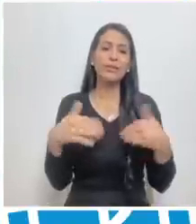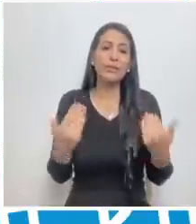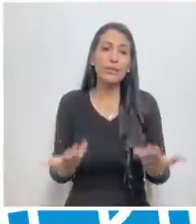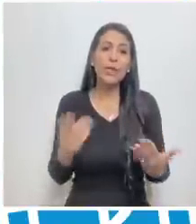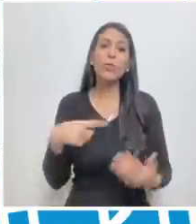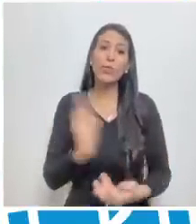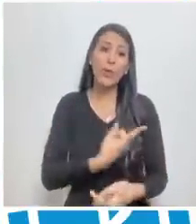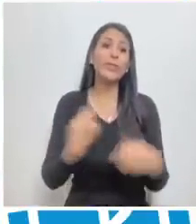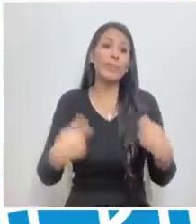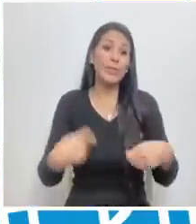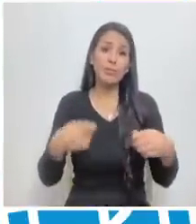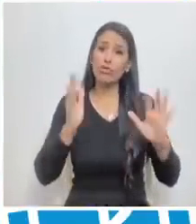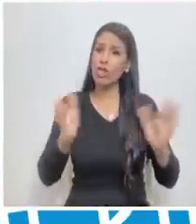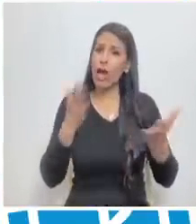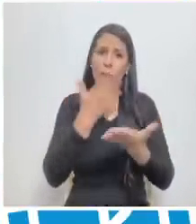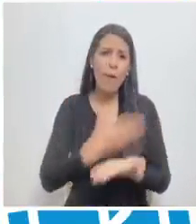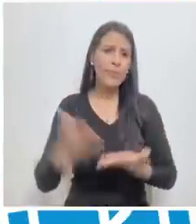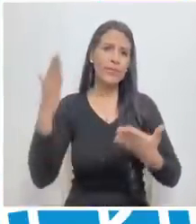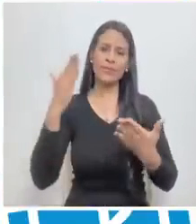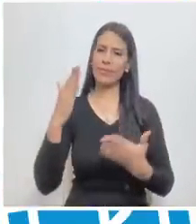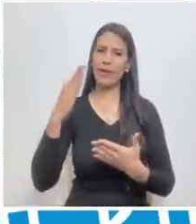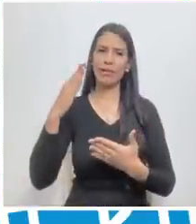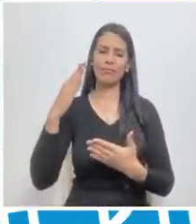colocar em prática imediatamente, né?